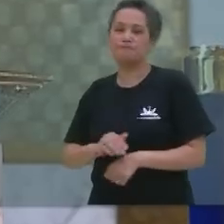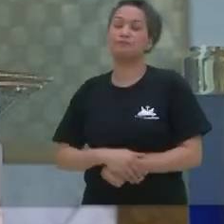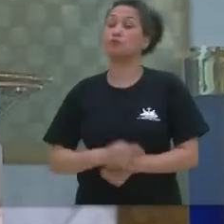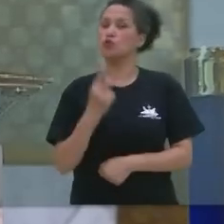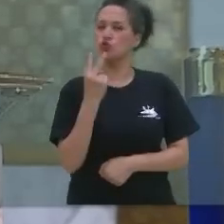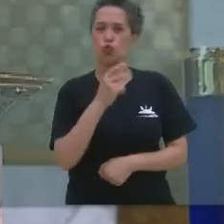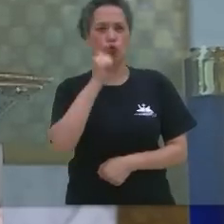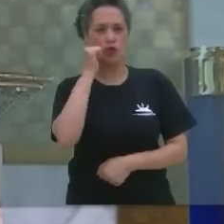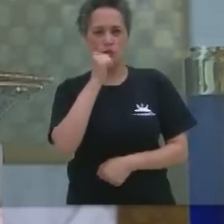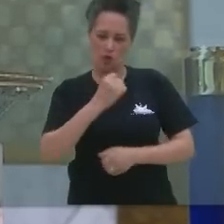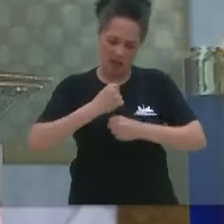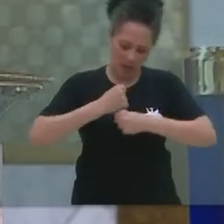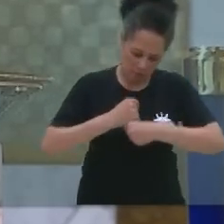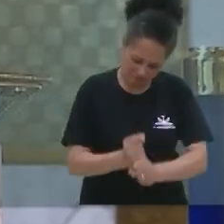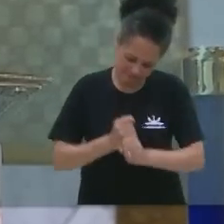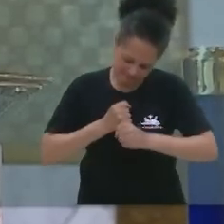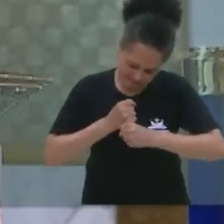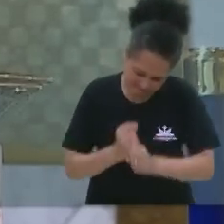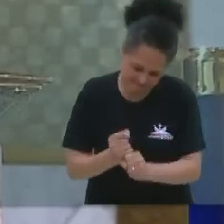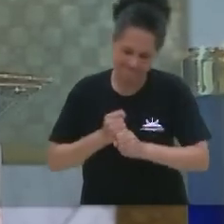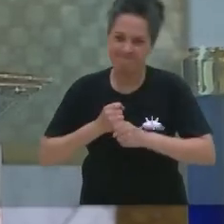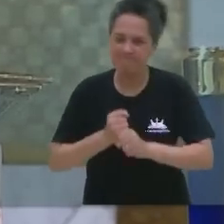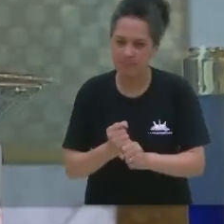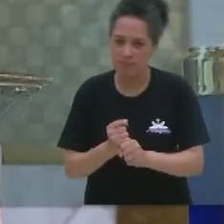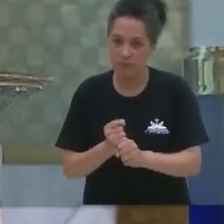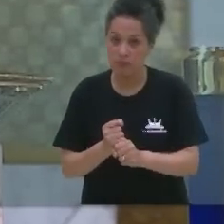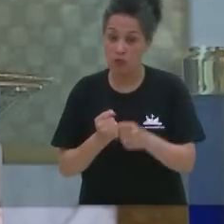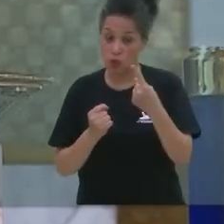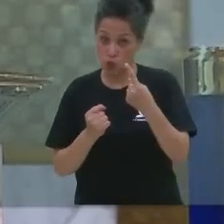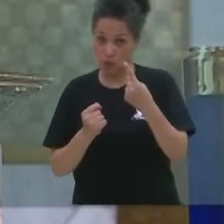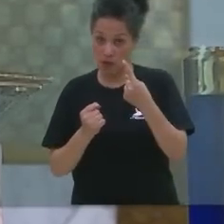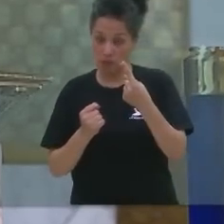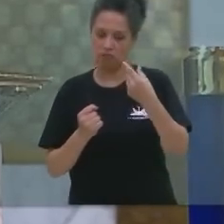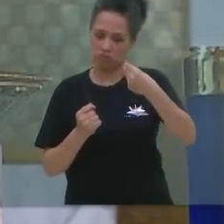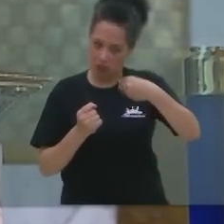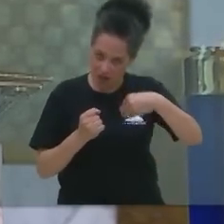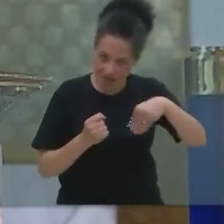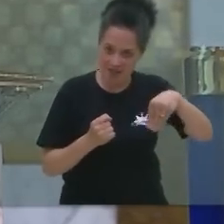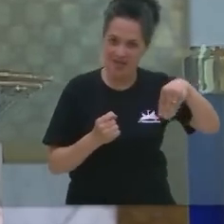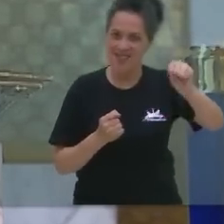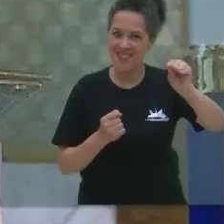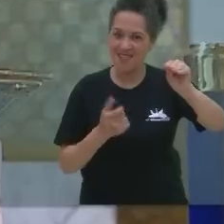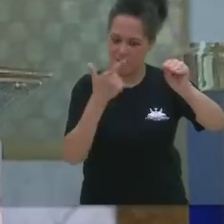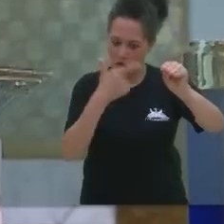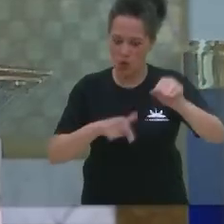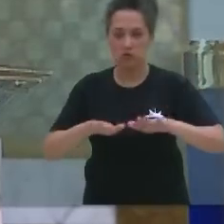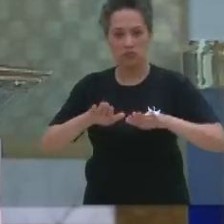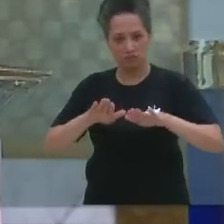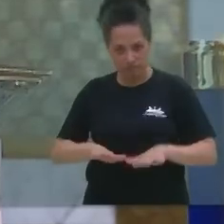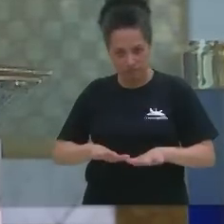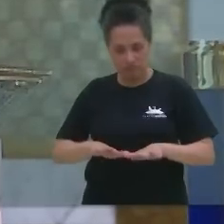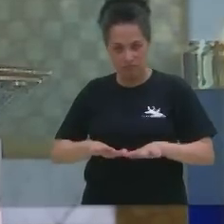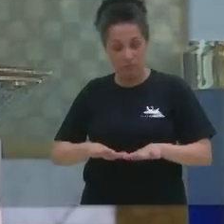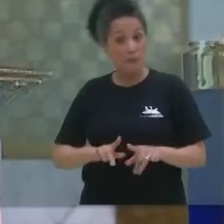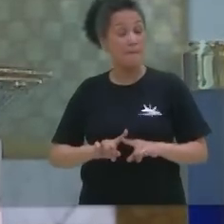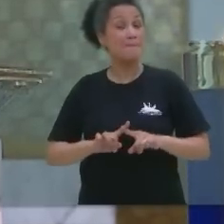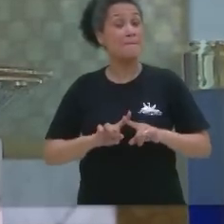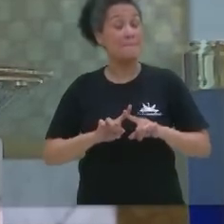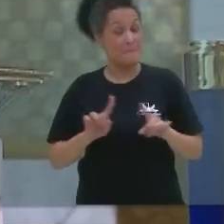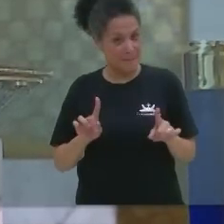estarão moendo no moinho, uma será levada, outra será deixada. Portanto,